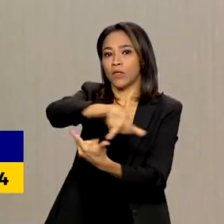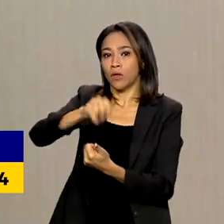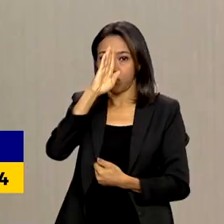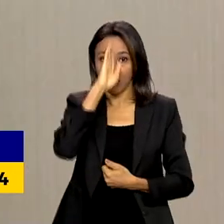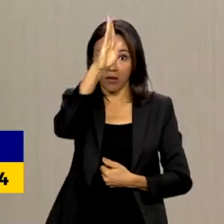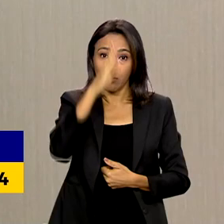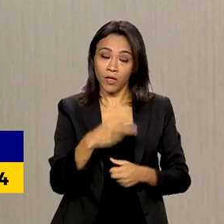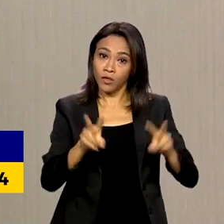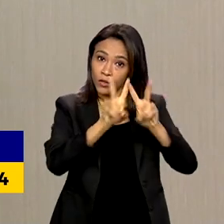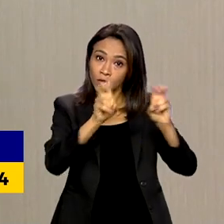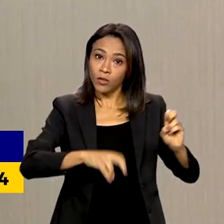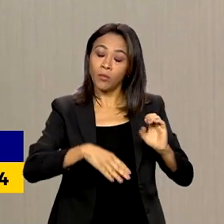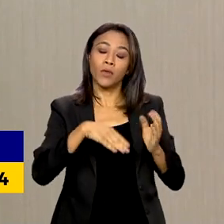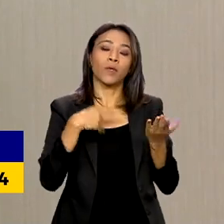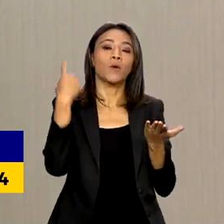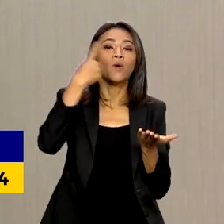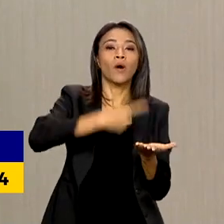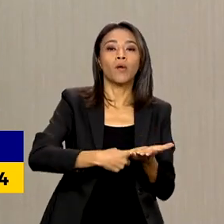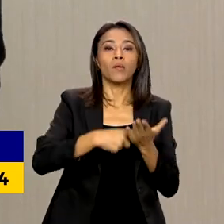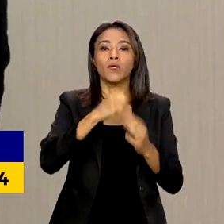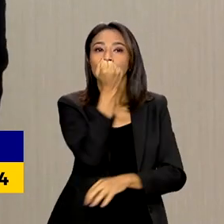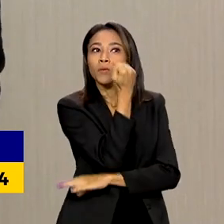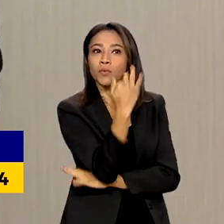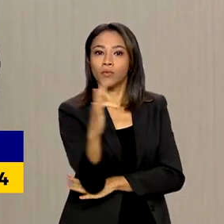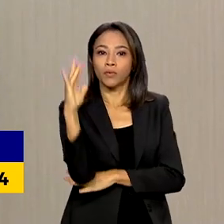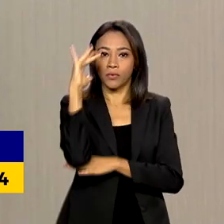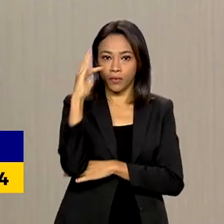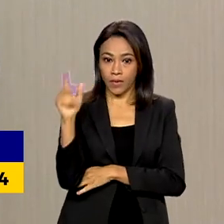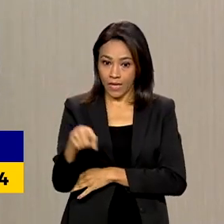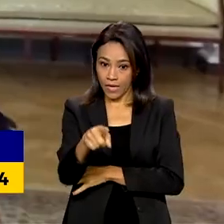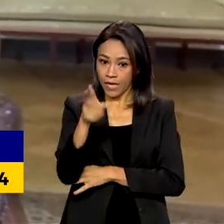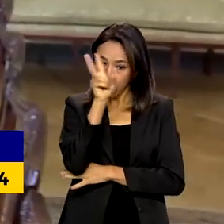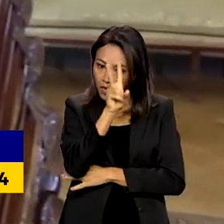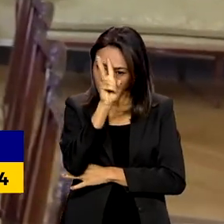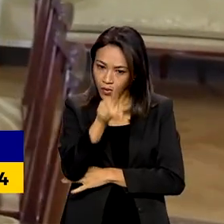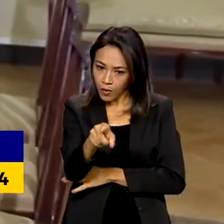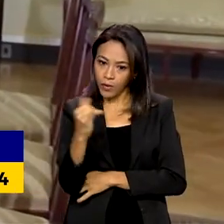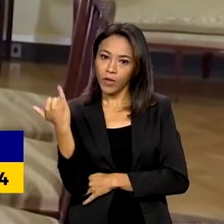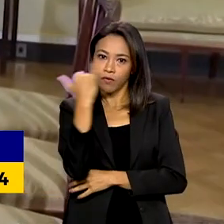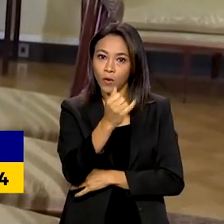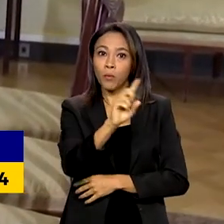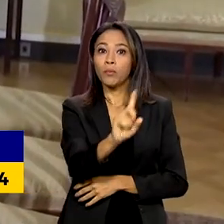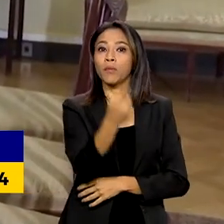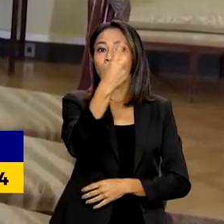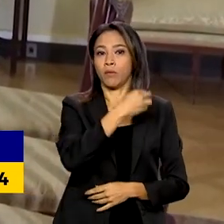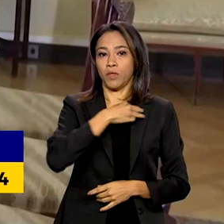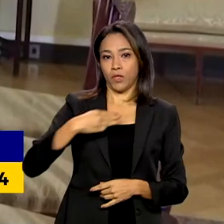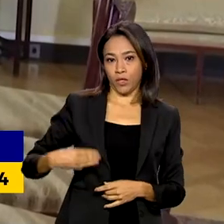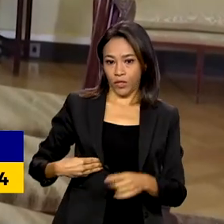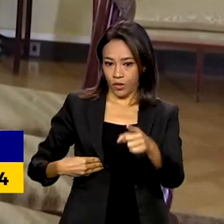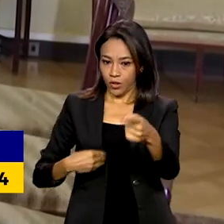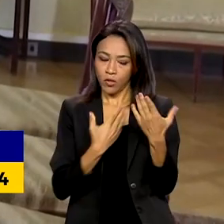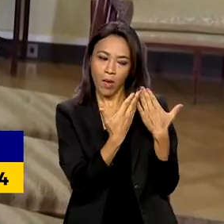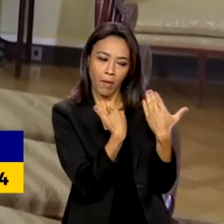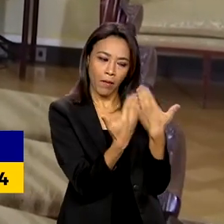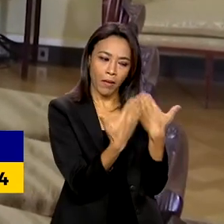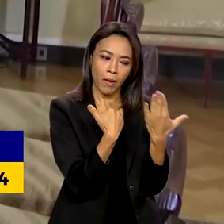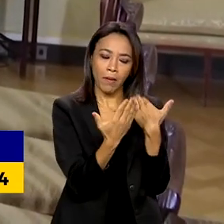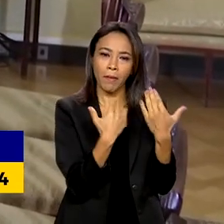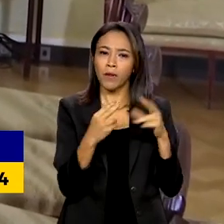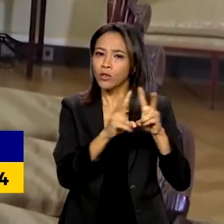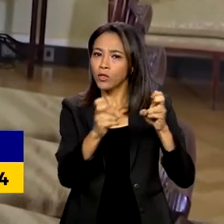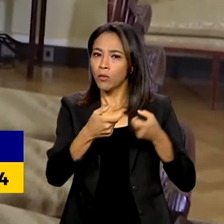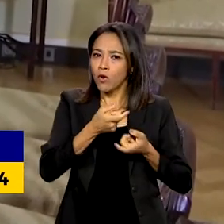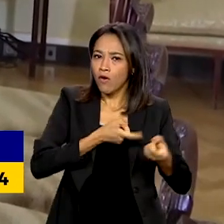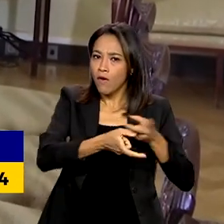ele lembrou do encontro com o primeiro-ministro britânico Luis sunaki entre os vários assuntos tratados estavam comércio